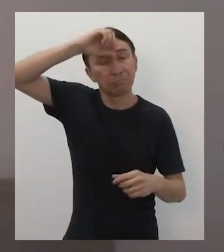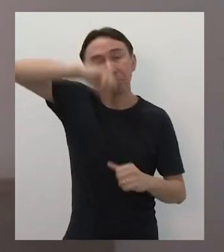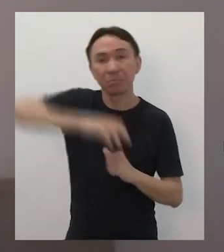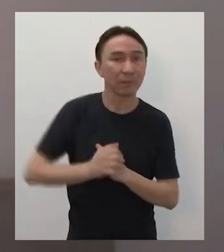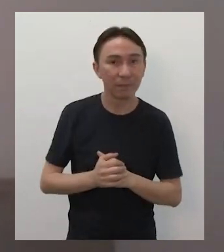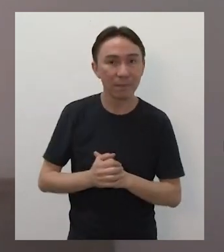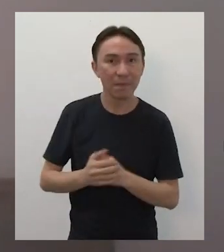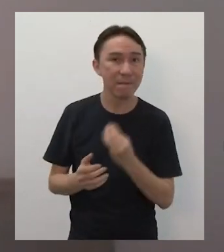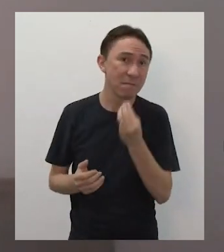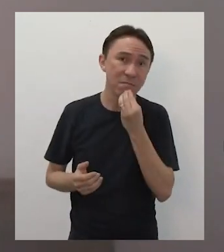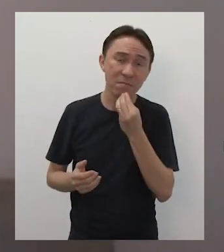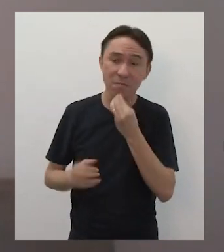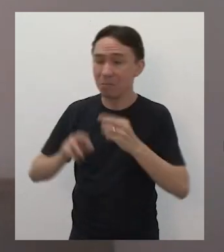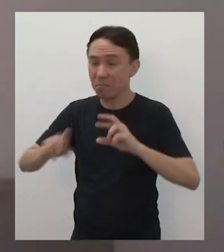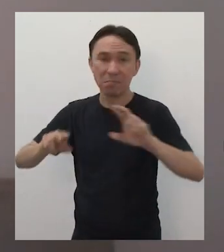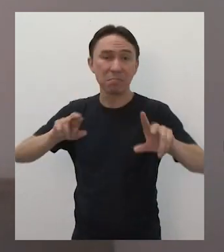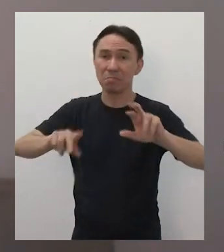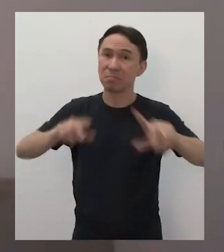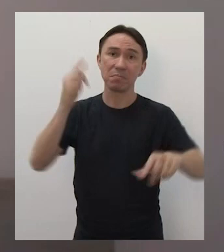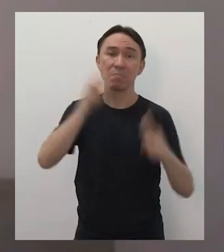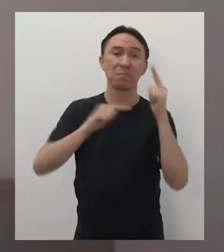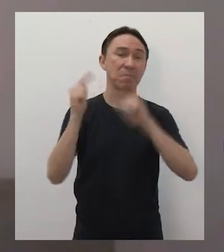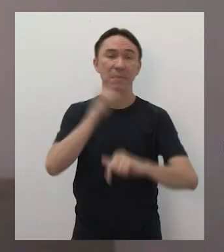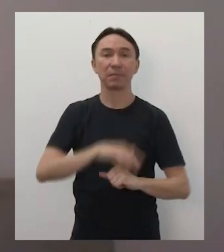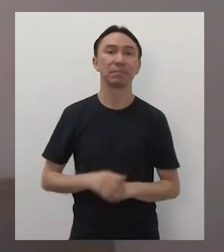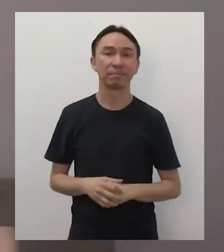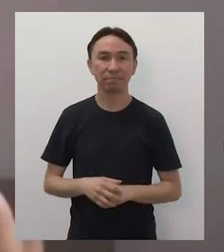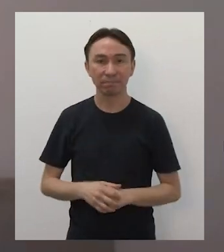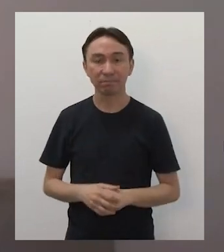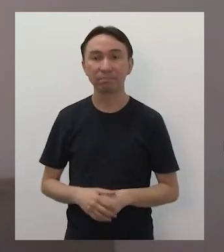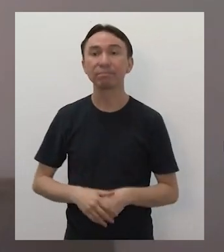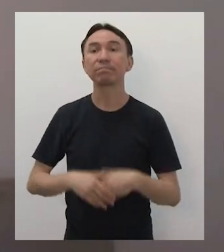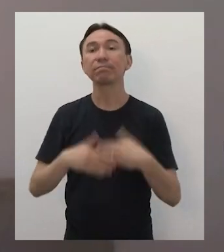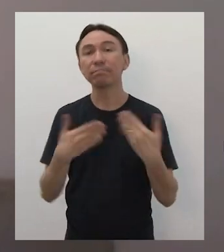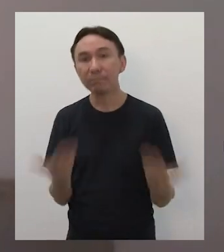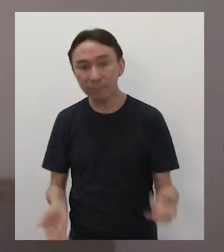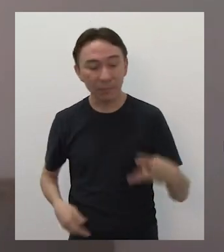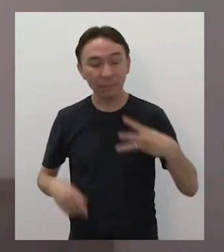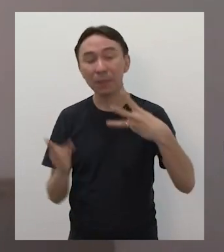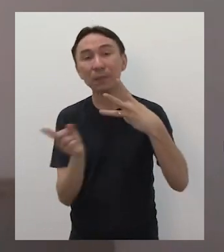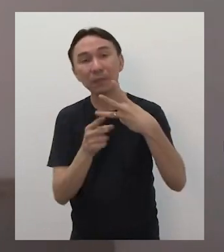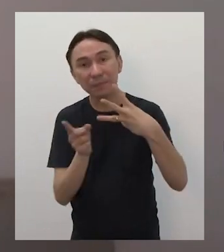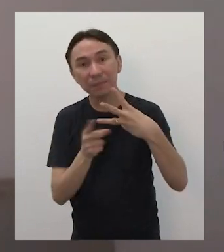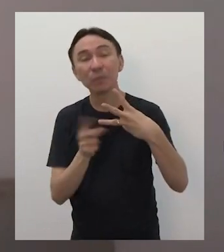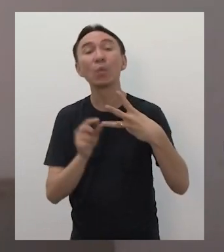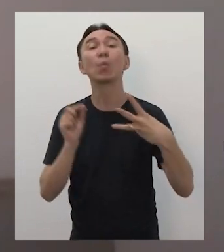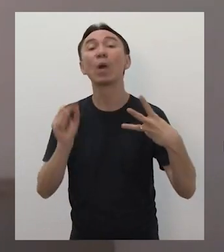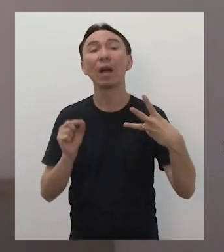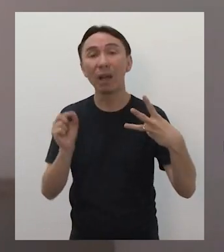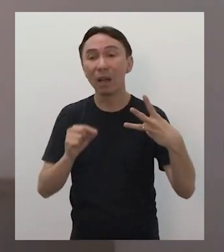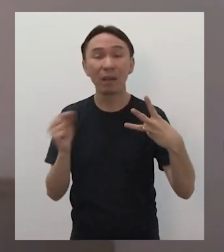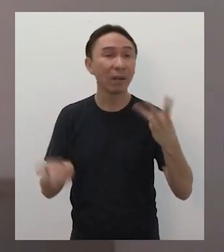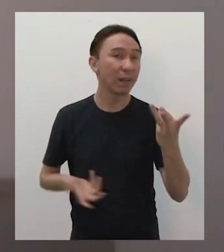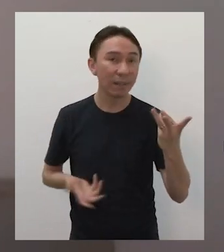combinando conhecimentos e ideias. E, por fim, o interesse artístico, que diz